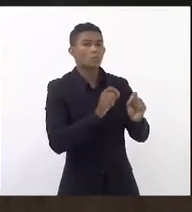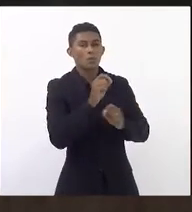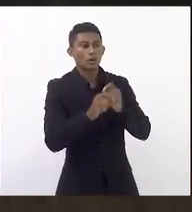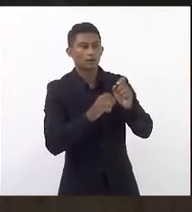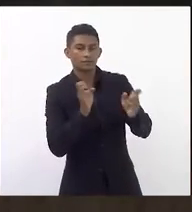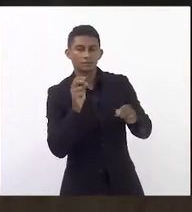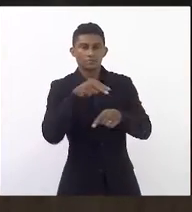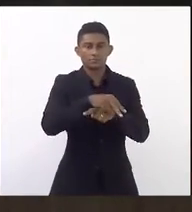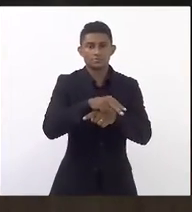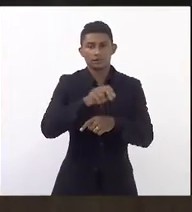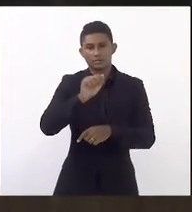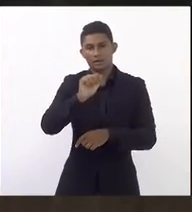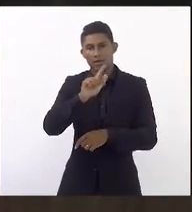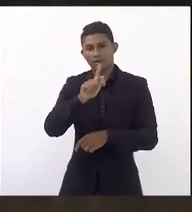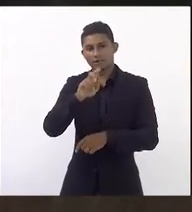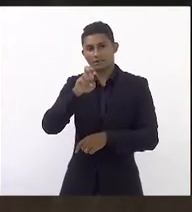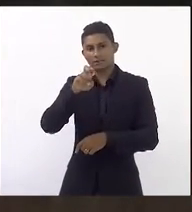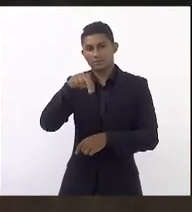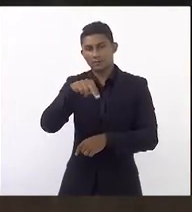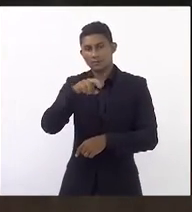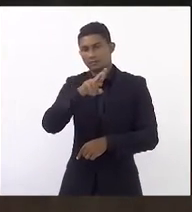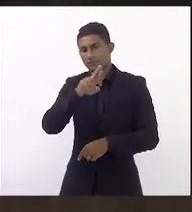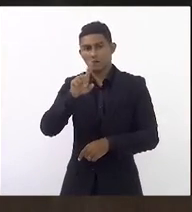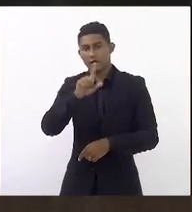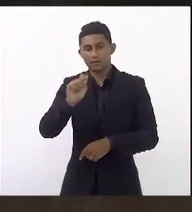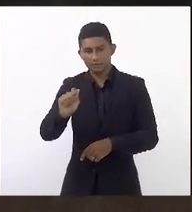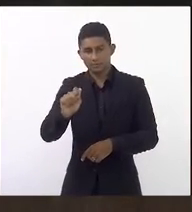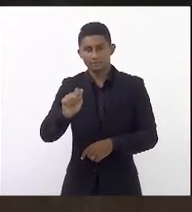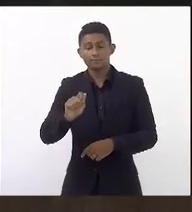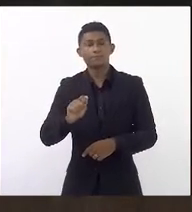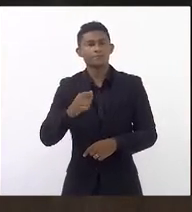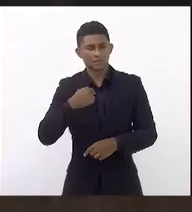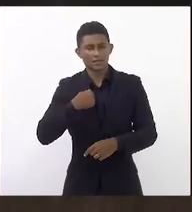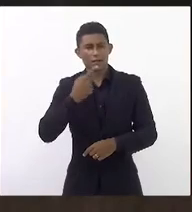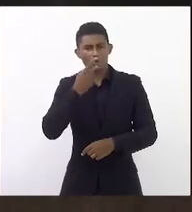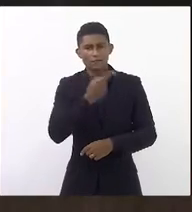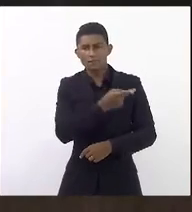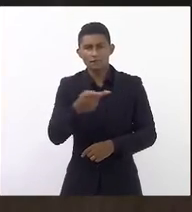fala é semelhante à fala do meu camarada